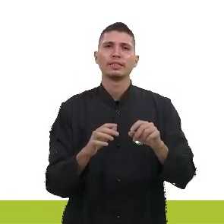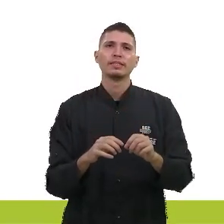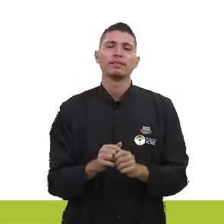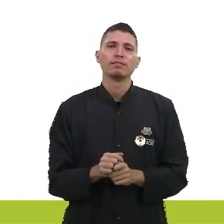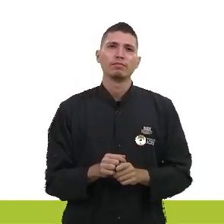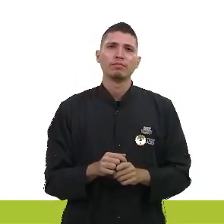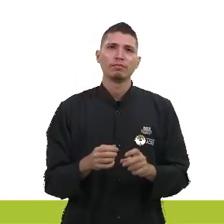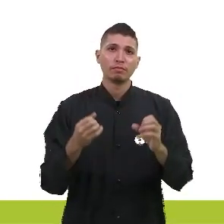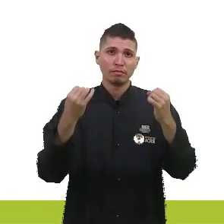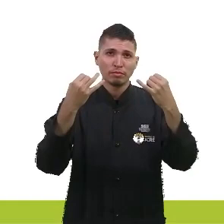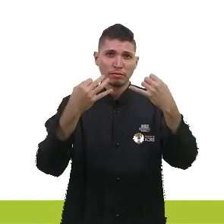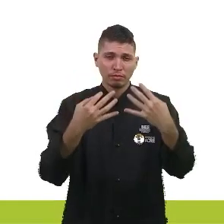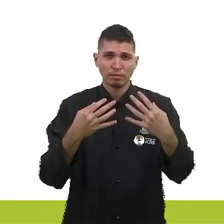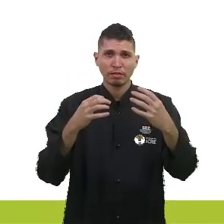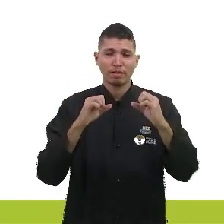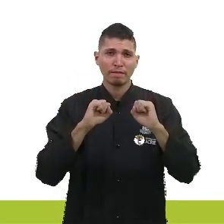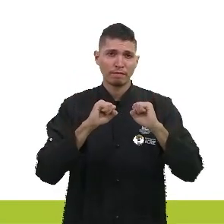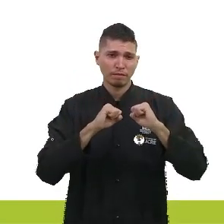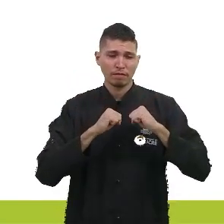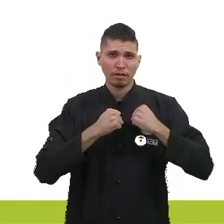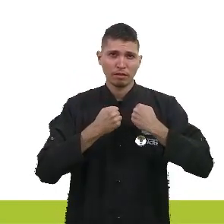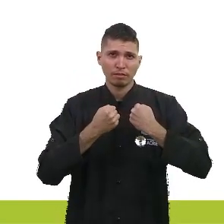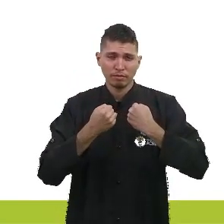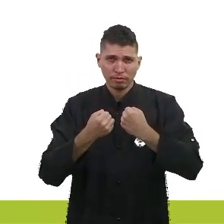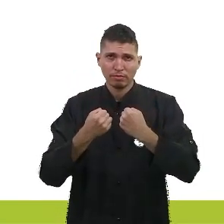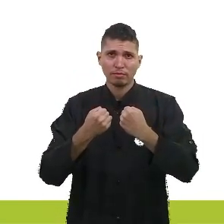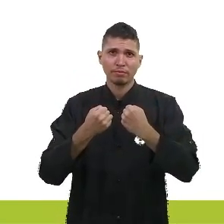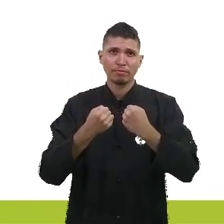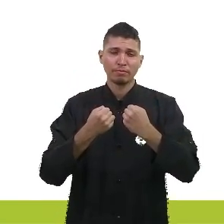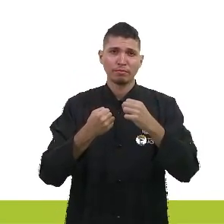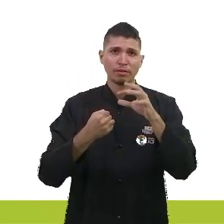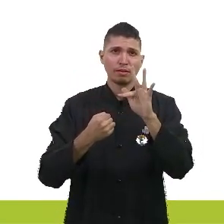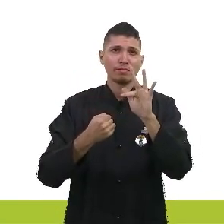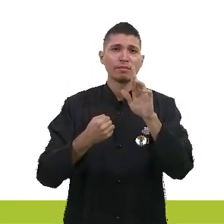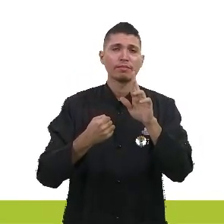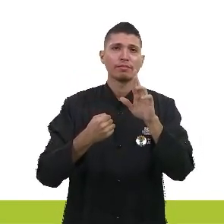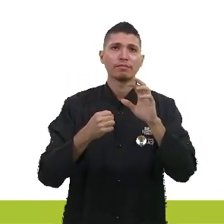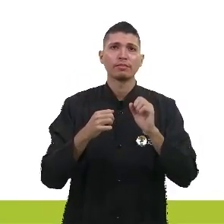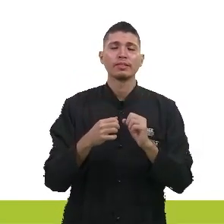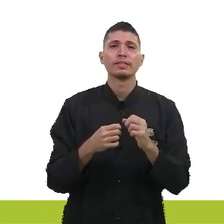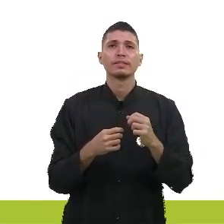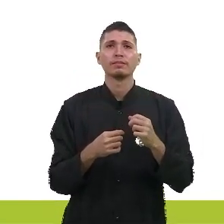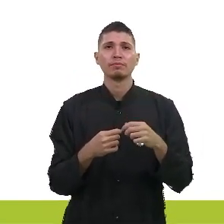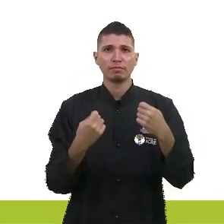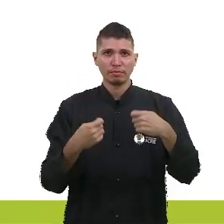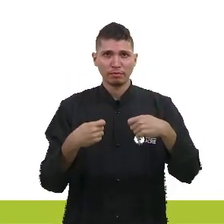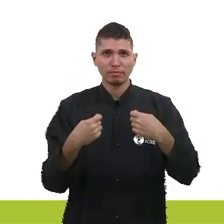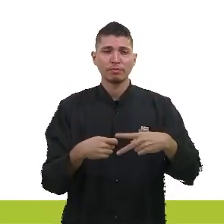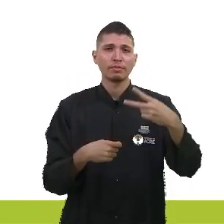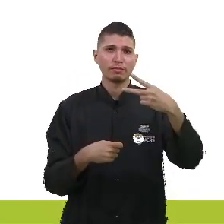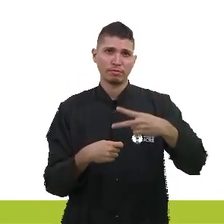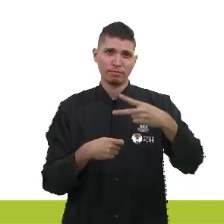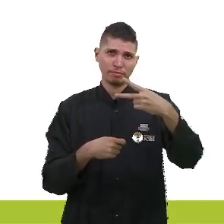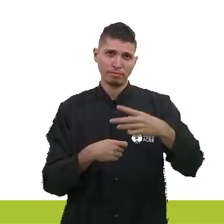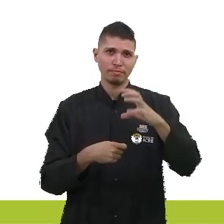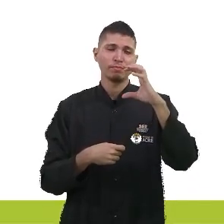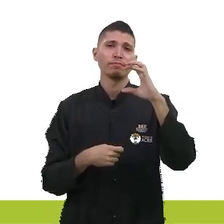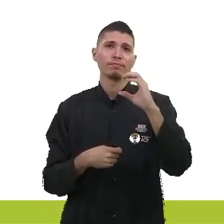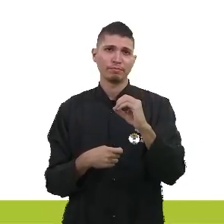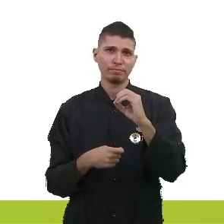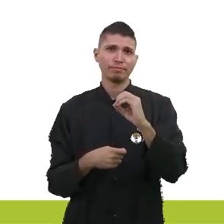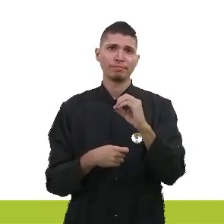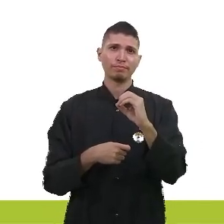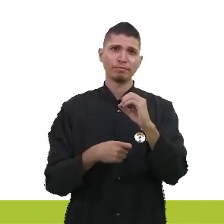a força resultante que vai atuar nos corpos, ela tem que ser o quê? Ela tem que ser igual a zero, né? Então ela